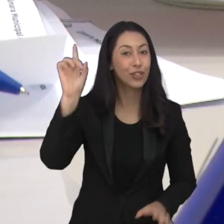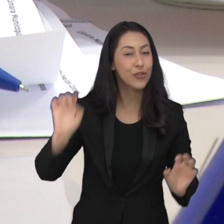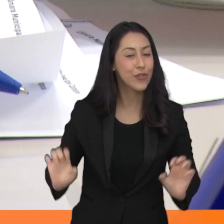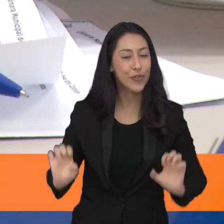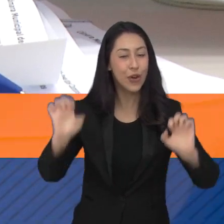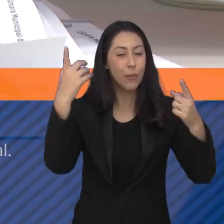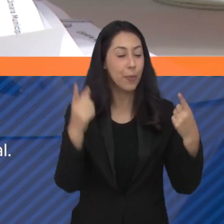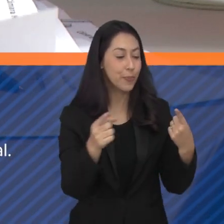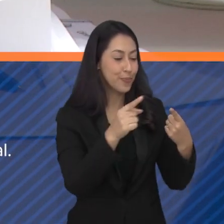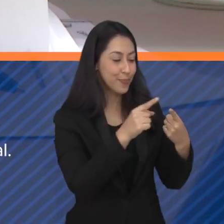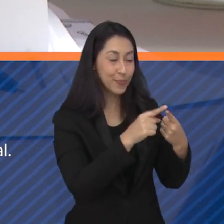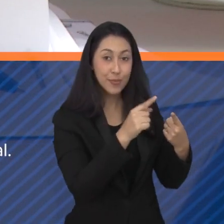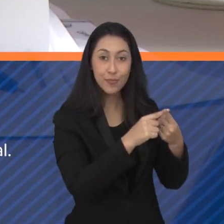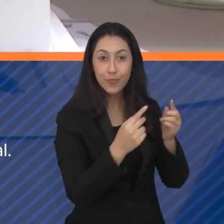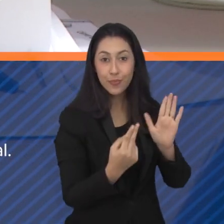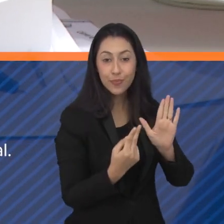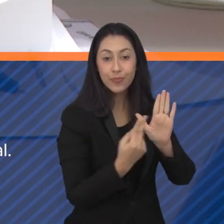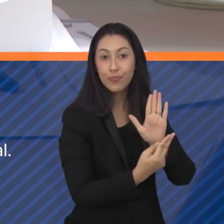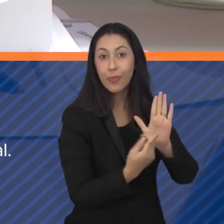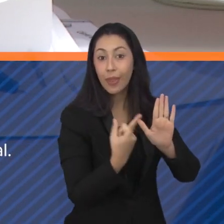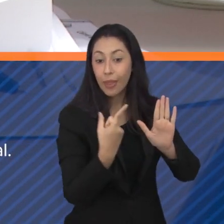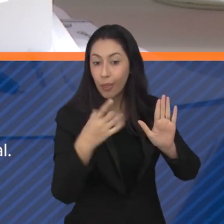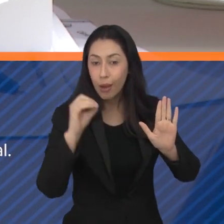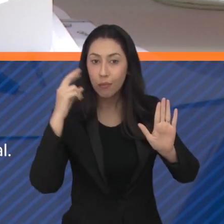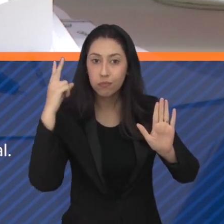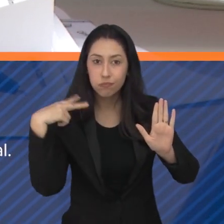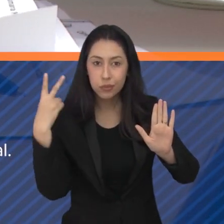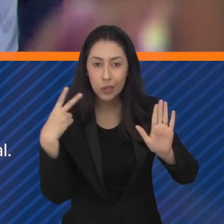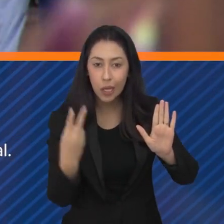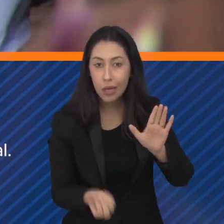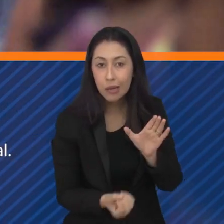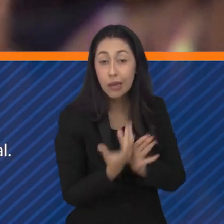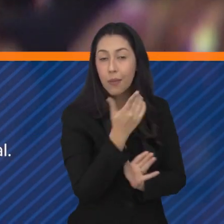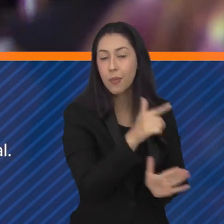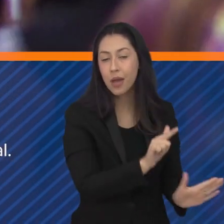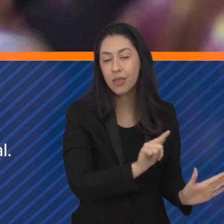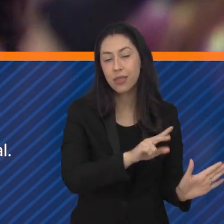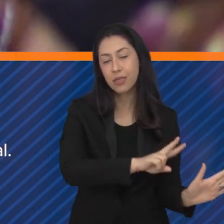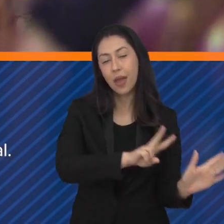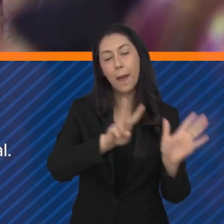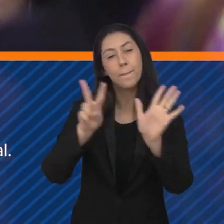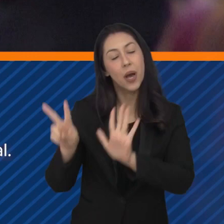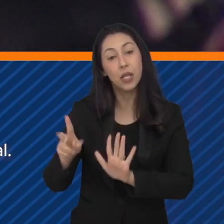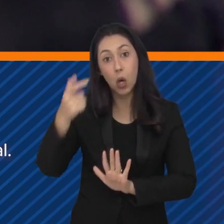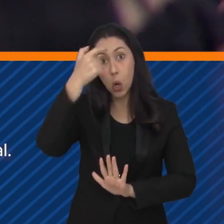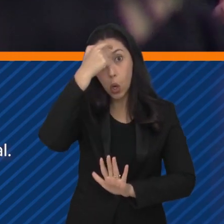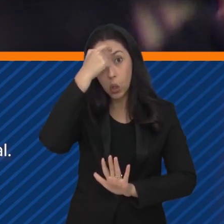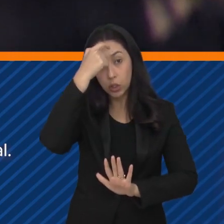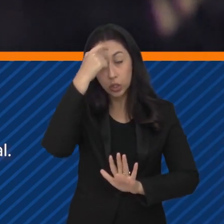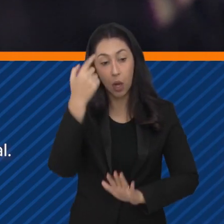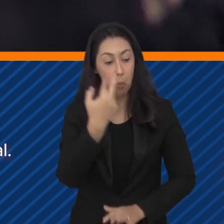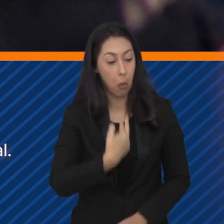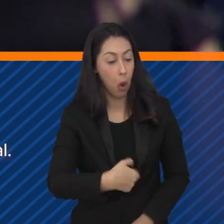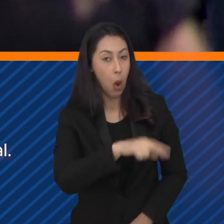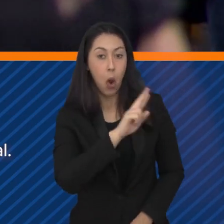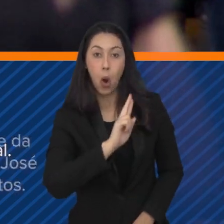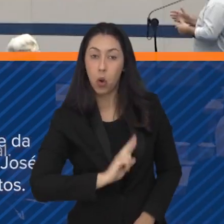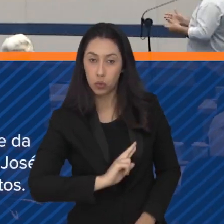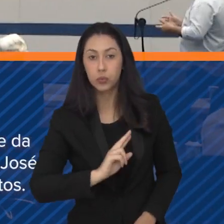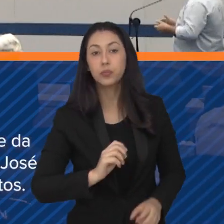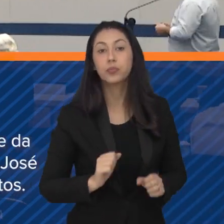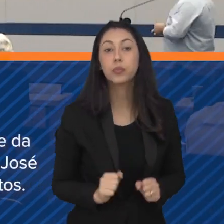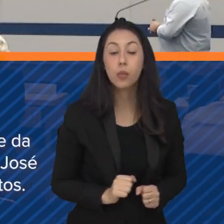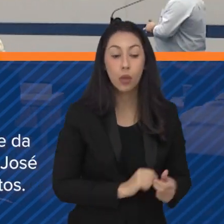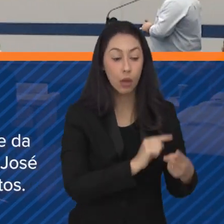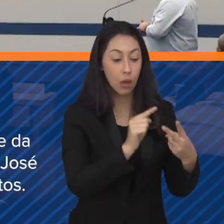datas comemorativas. O primeiro, assinado por 10 parlamentares, institui uma semana de conscientização sobre o luto parental.